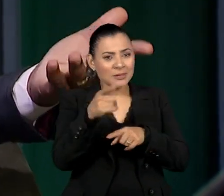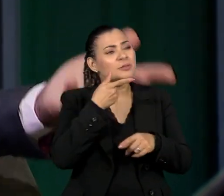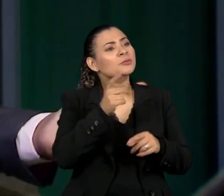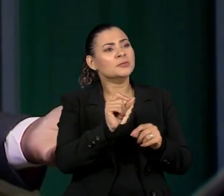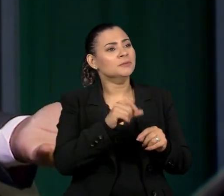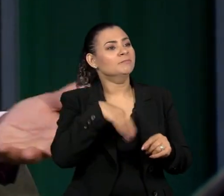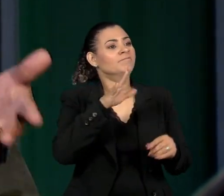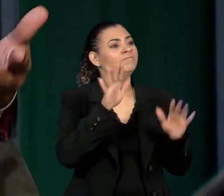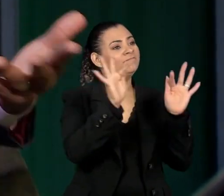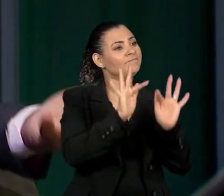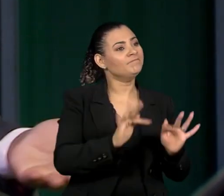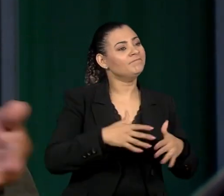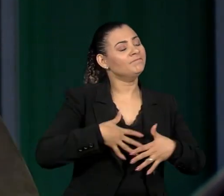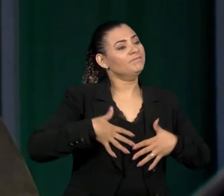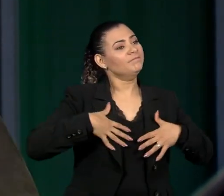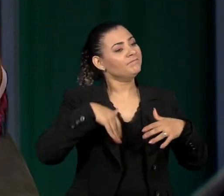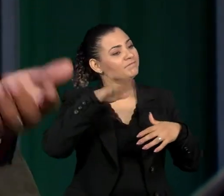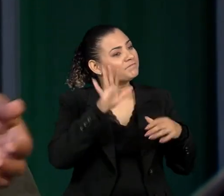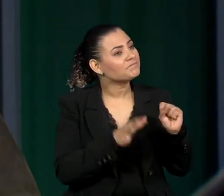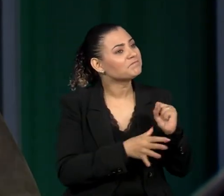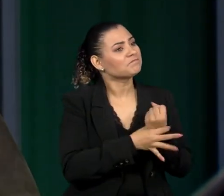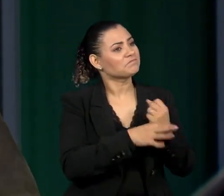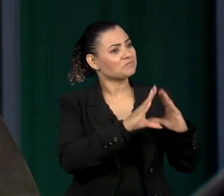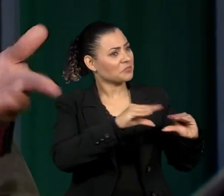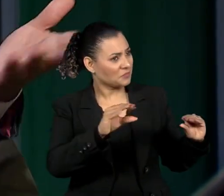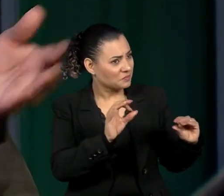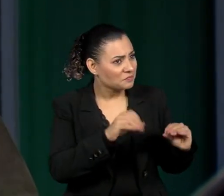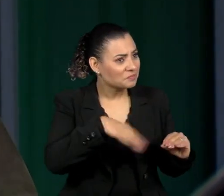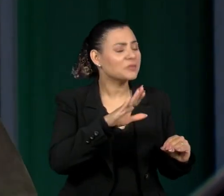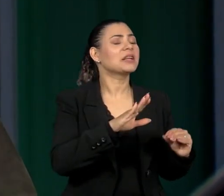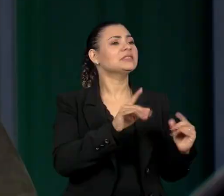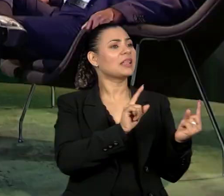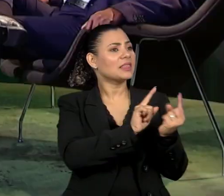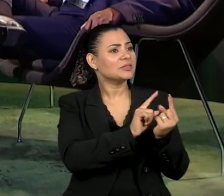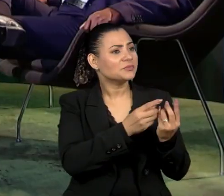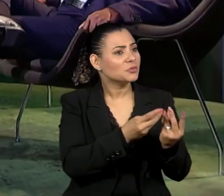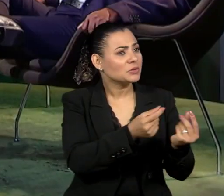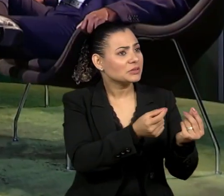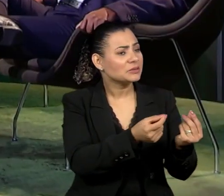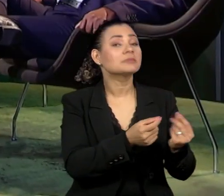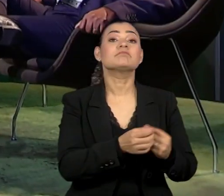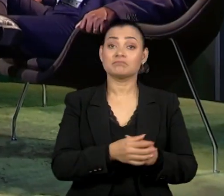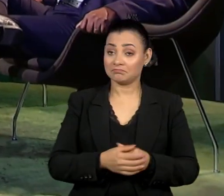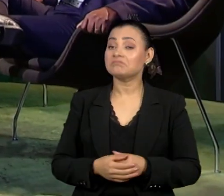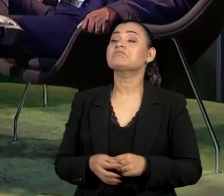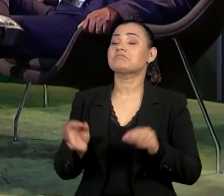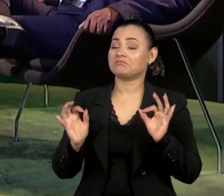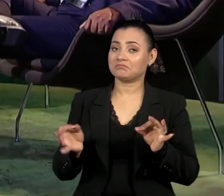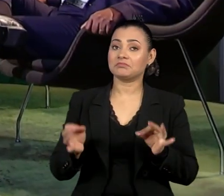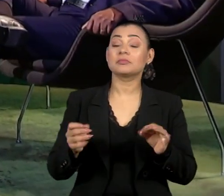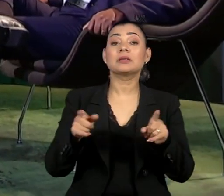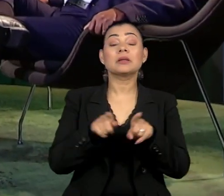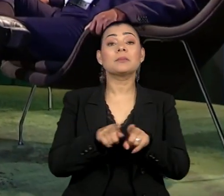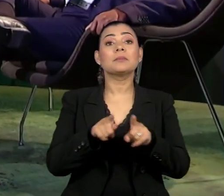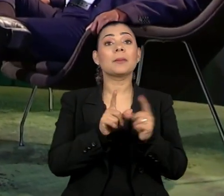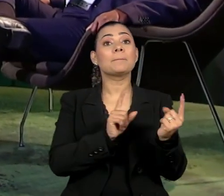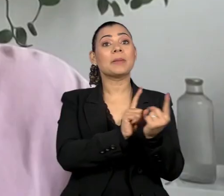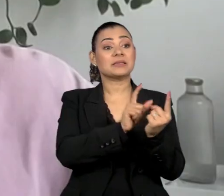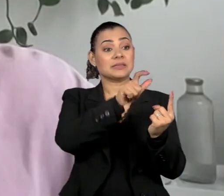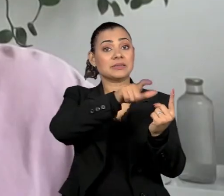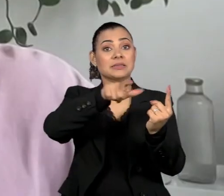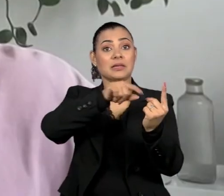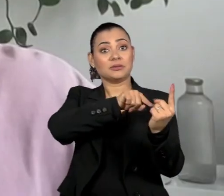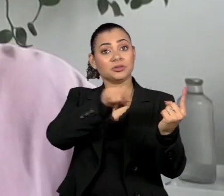mais satisfeitos, mais seguros, mais confortáveis, mais bem atendidos? Com certeza. Inclusive, os pacientes que